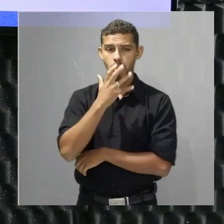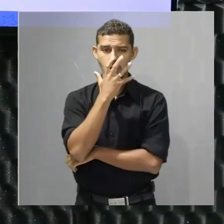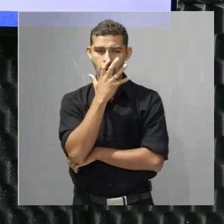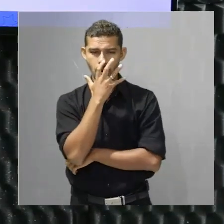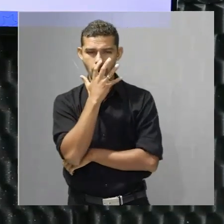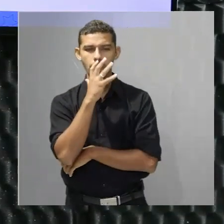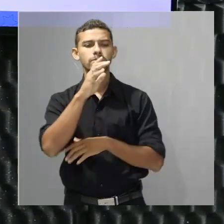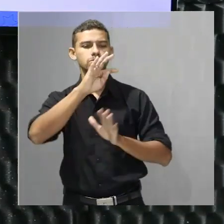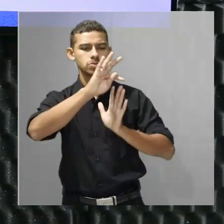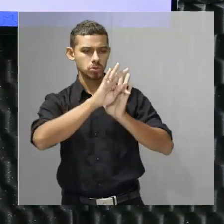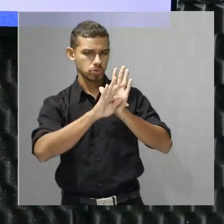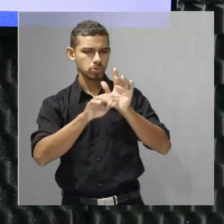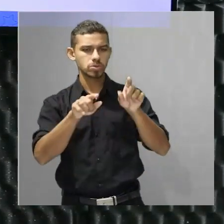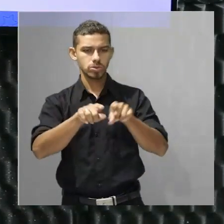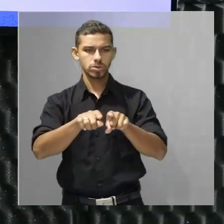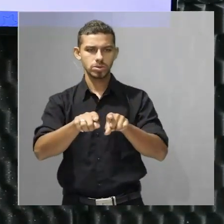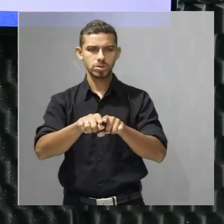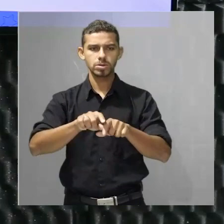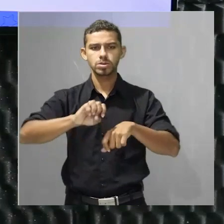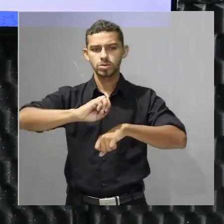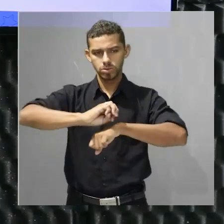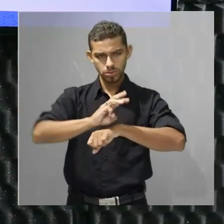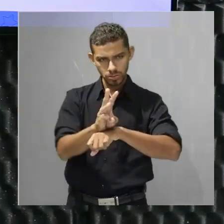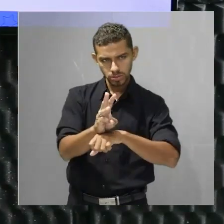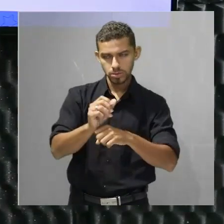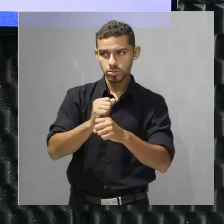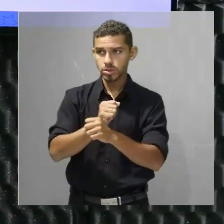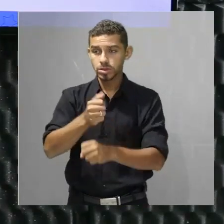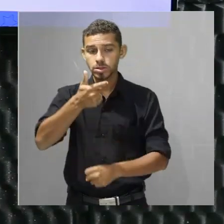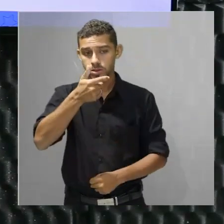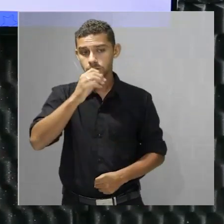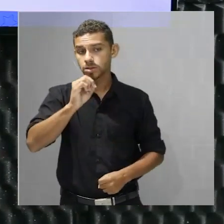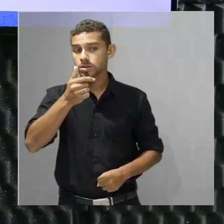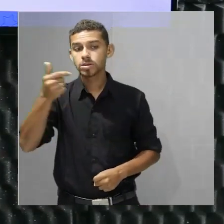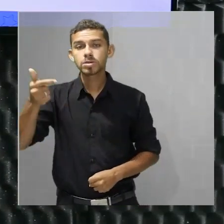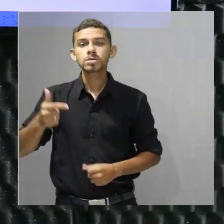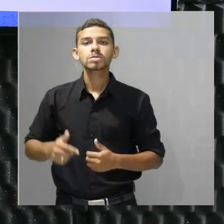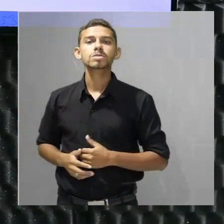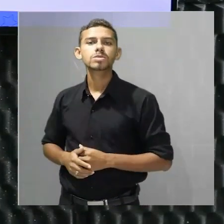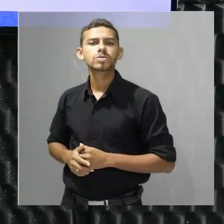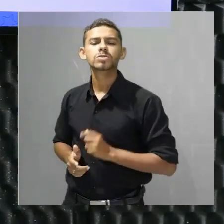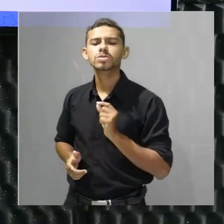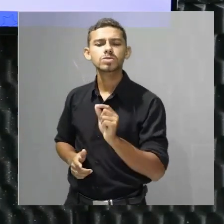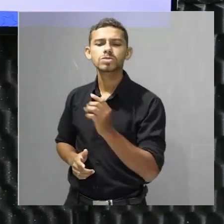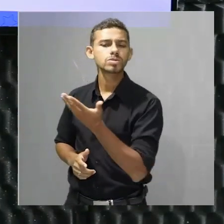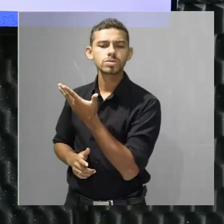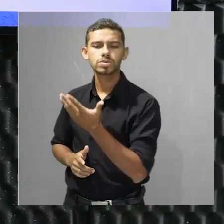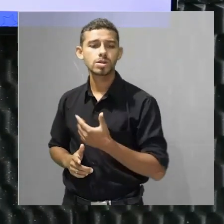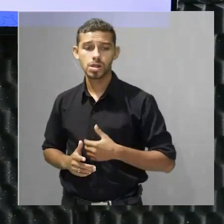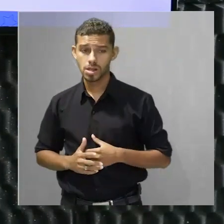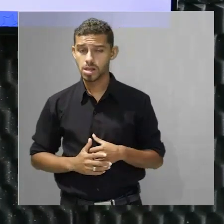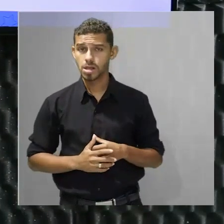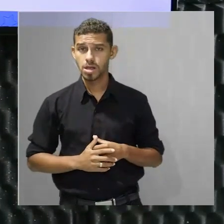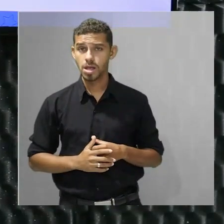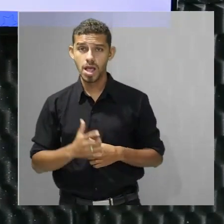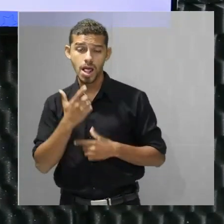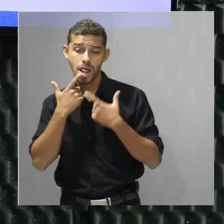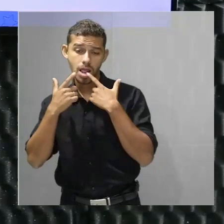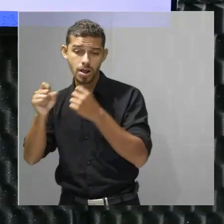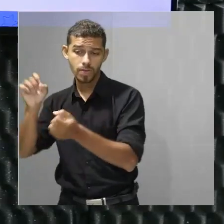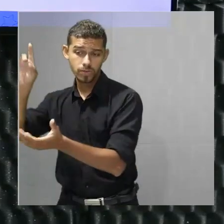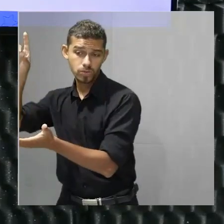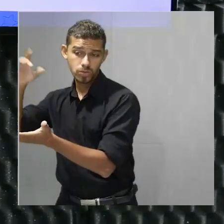esse texto aqui que também é da UEMA 2022 o que vocês diria o que que prevalece a linguagem denotativa